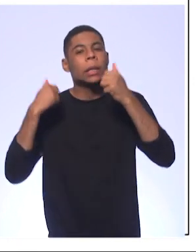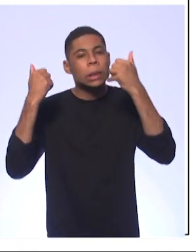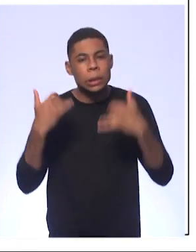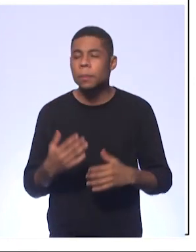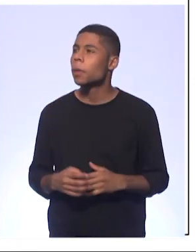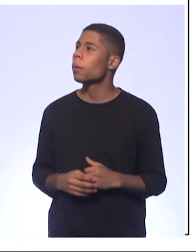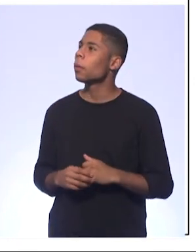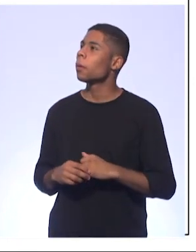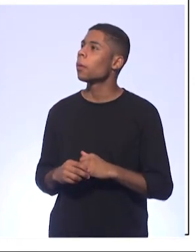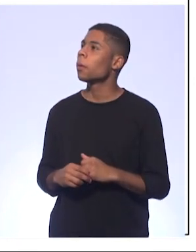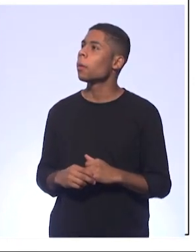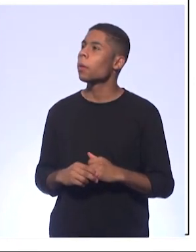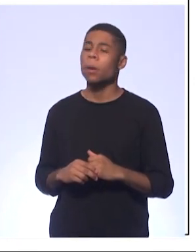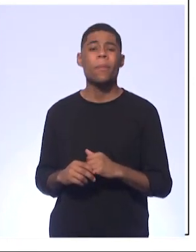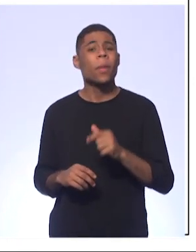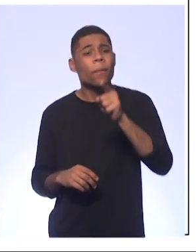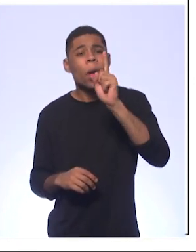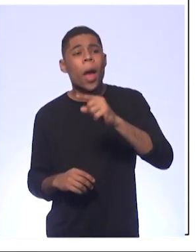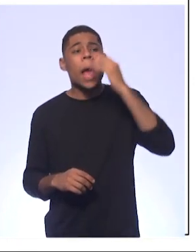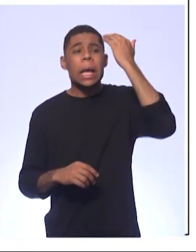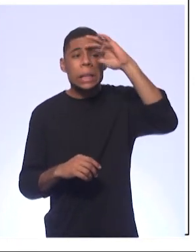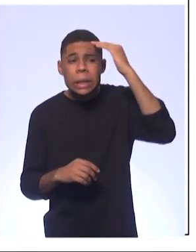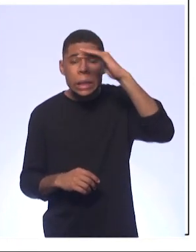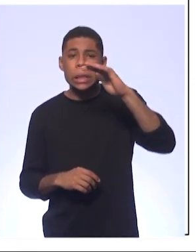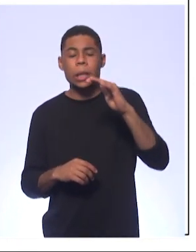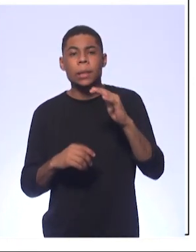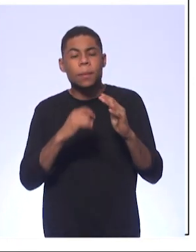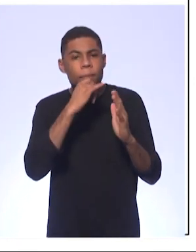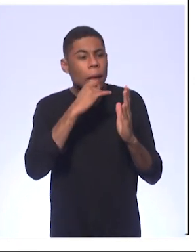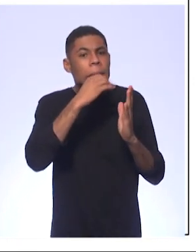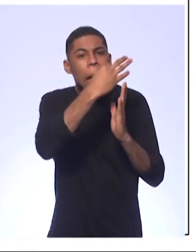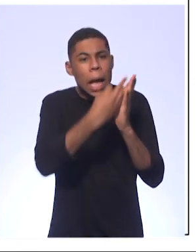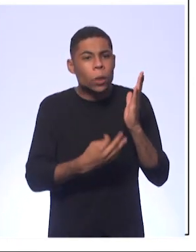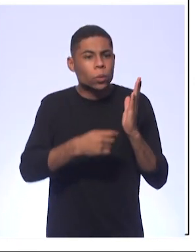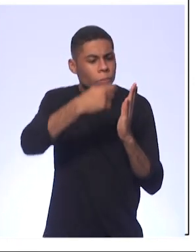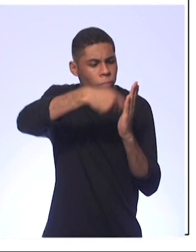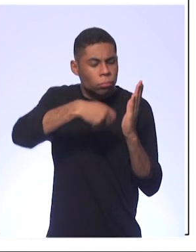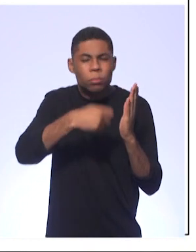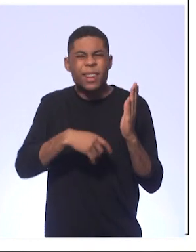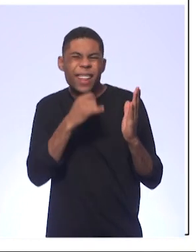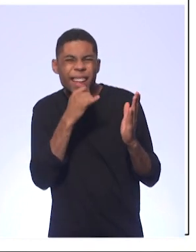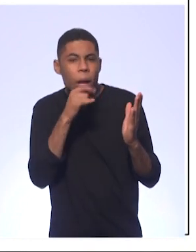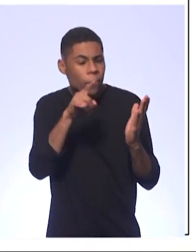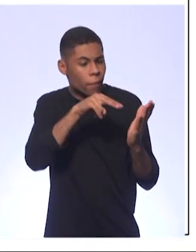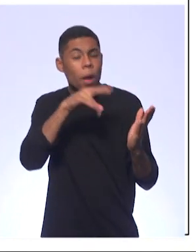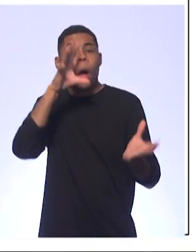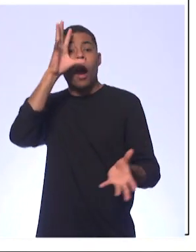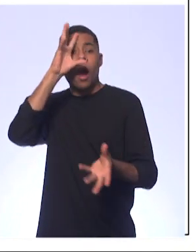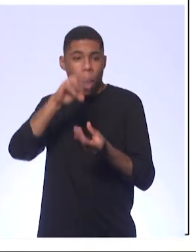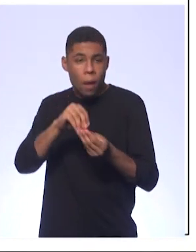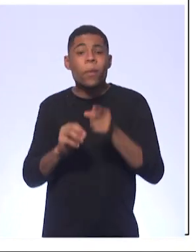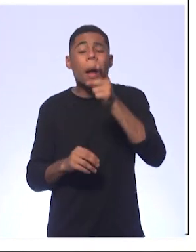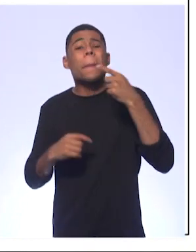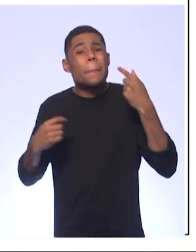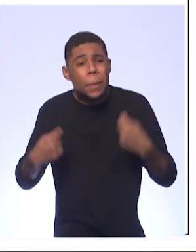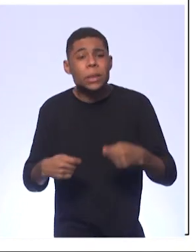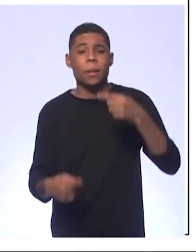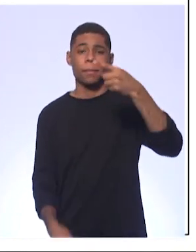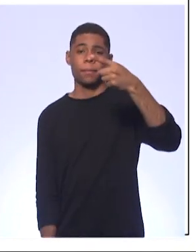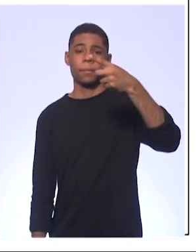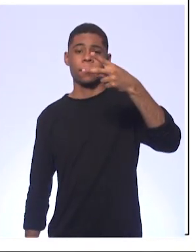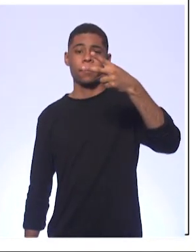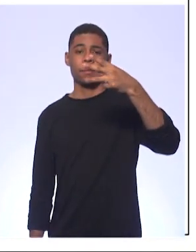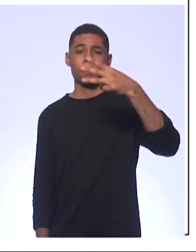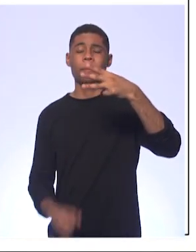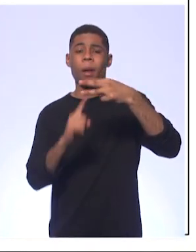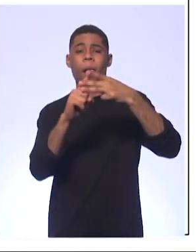é entender textos e estou chamando a atenção que a gente precisa, basicamente, de 3 grandes categorias de